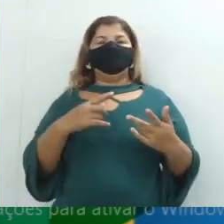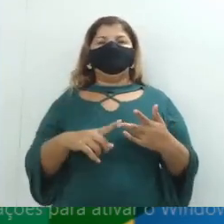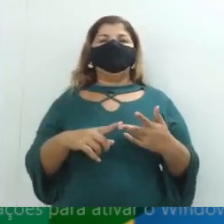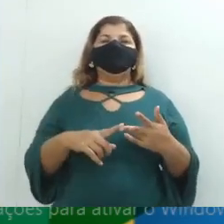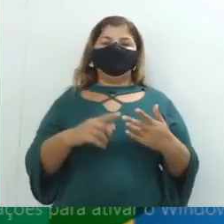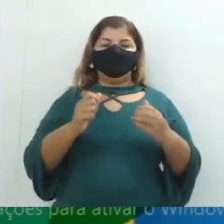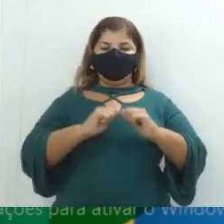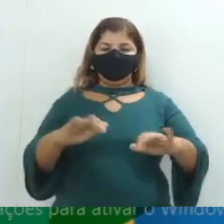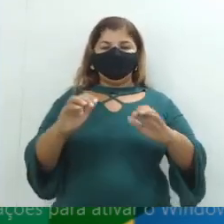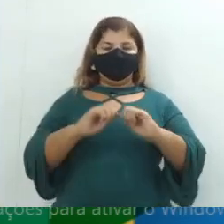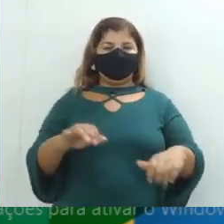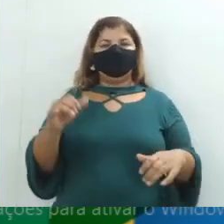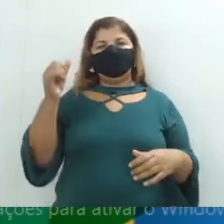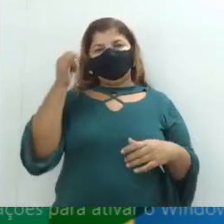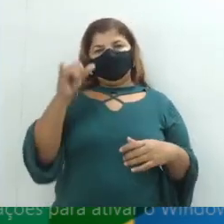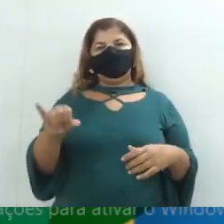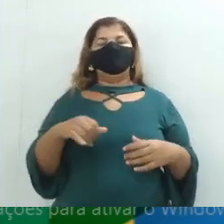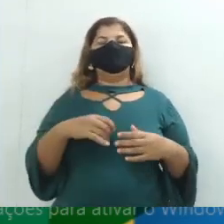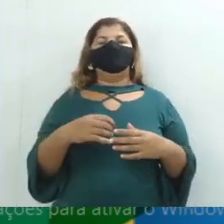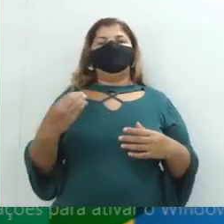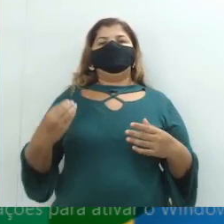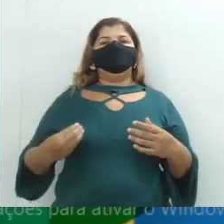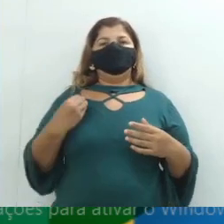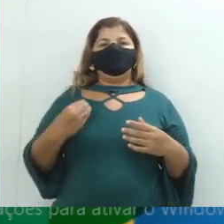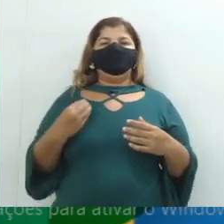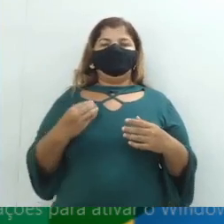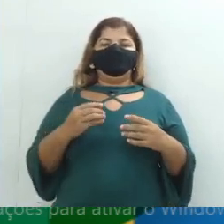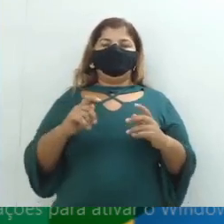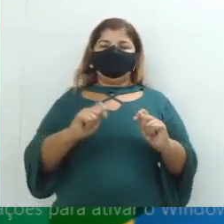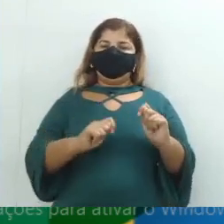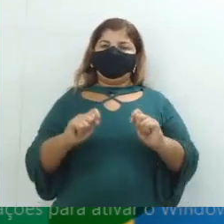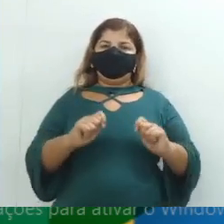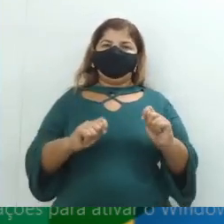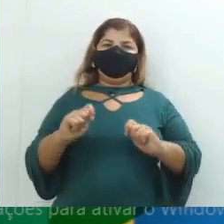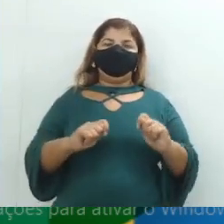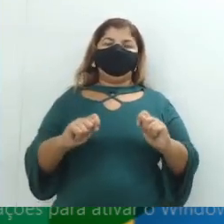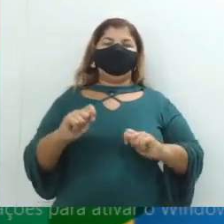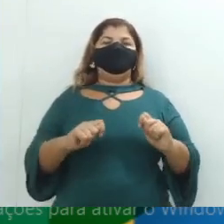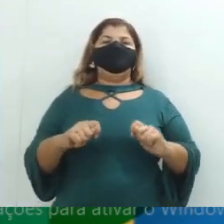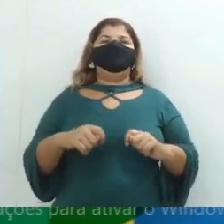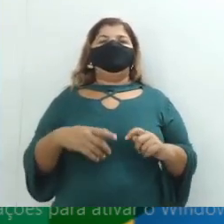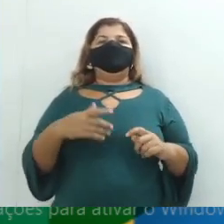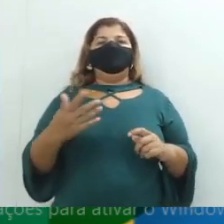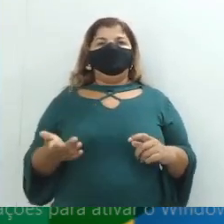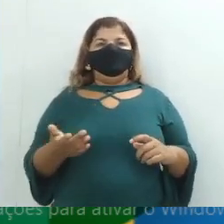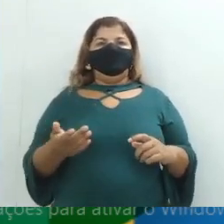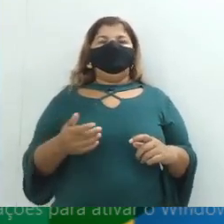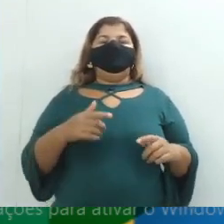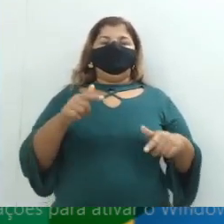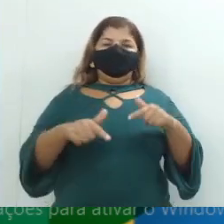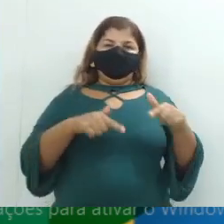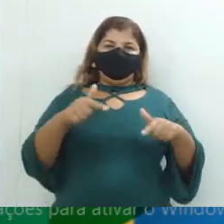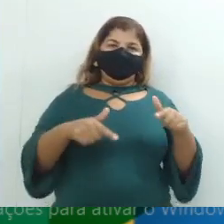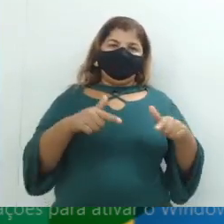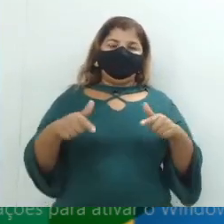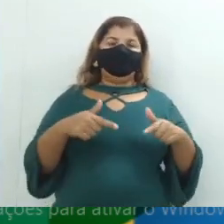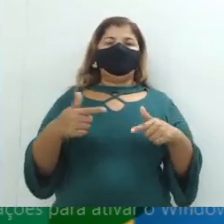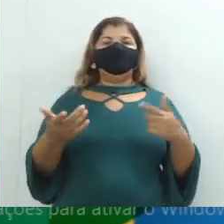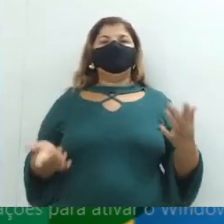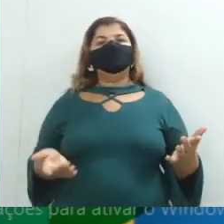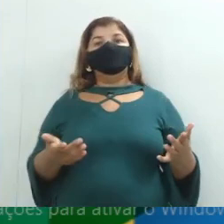pessoa gastadora. Então, ter uma vida regulada. Então, a vida regulada, com muito trabalho e